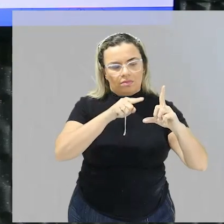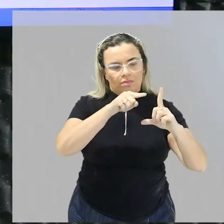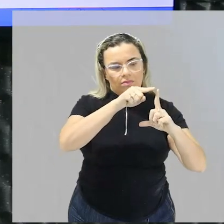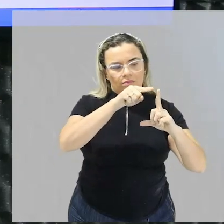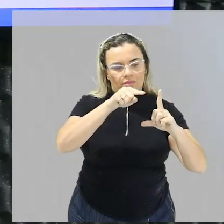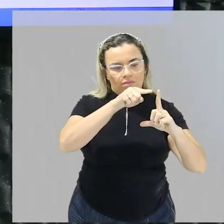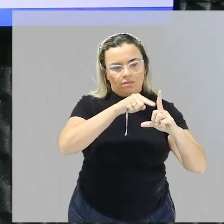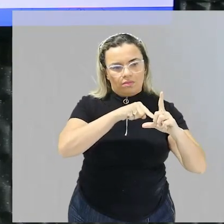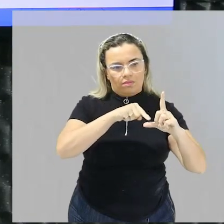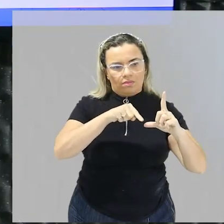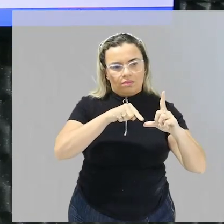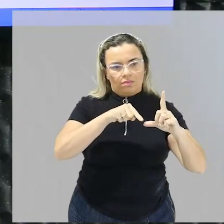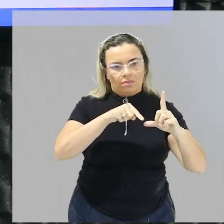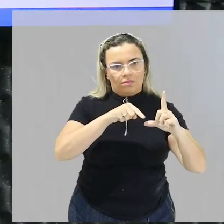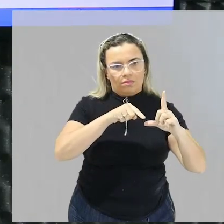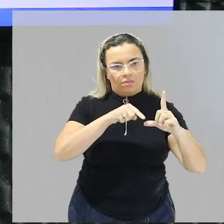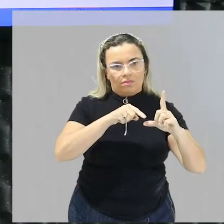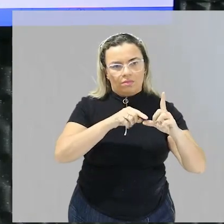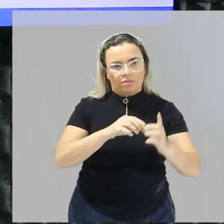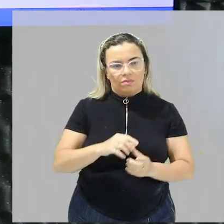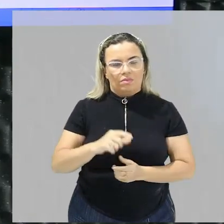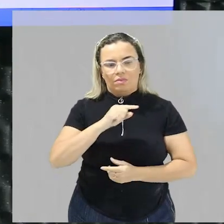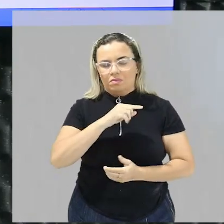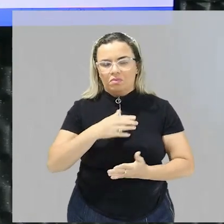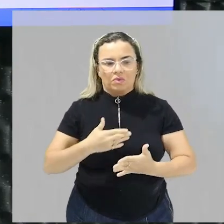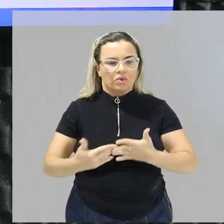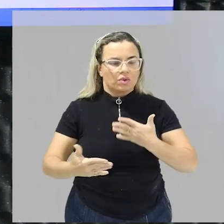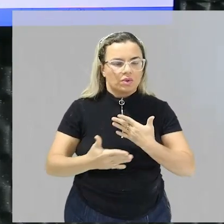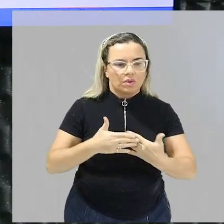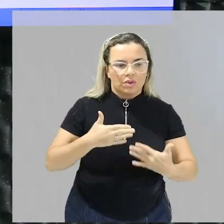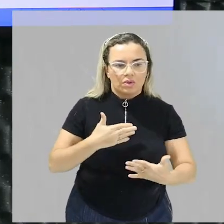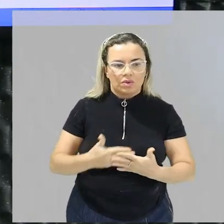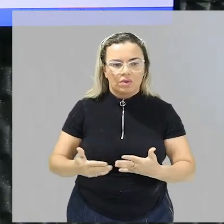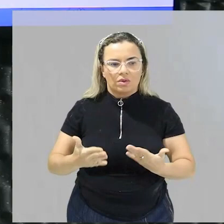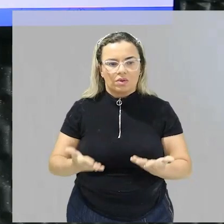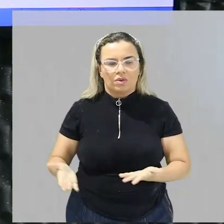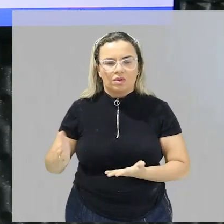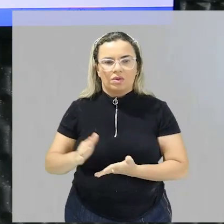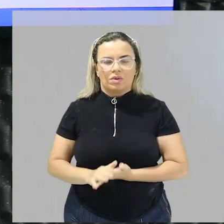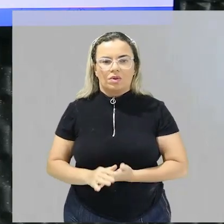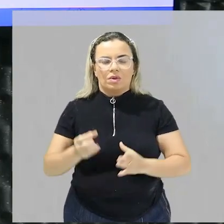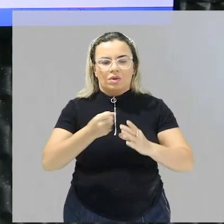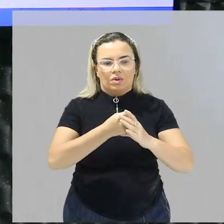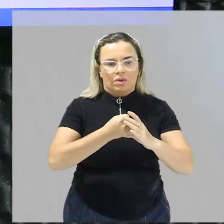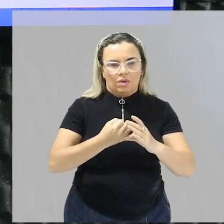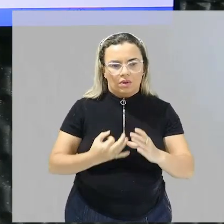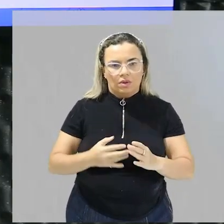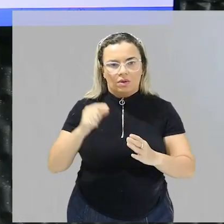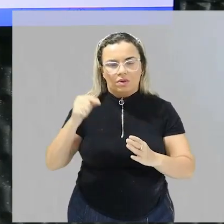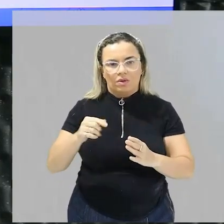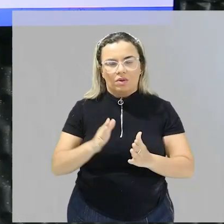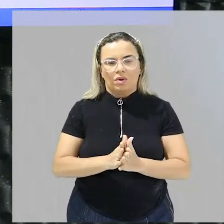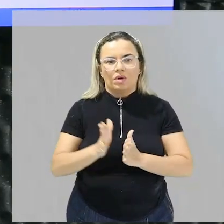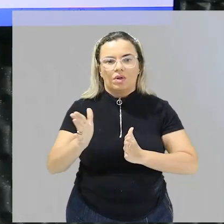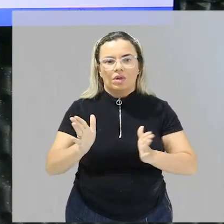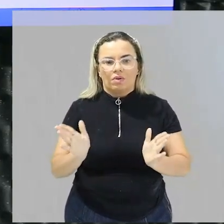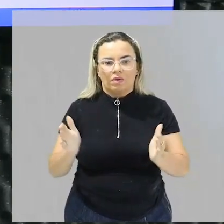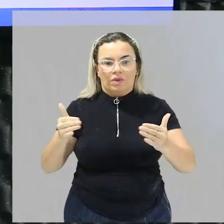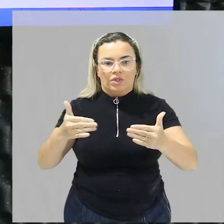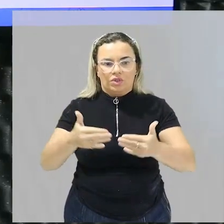ou esse aqui na letra A, qualquer um desses dois formatos, isso aqui caracteriza para nós intervalo